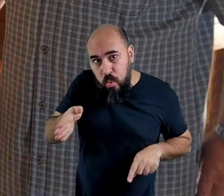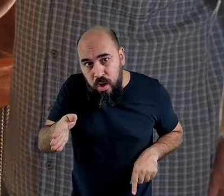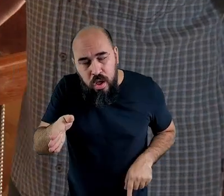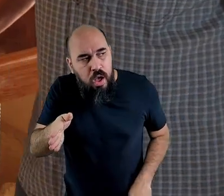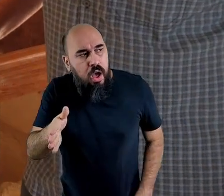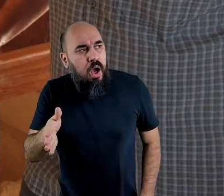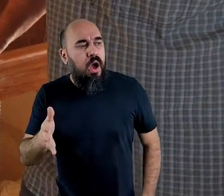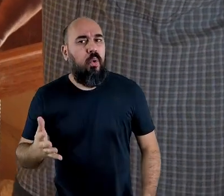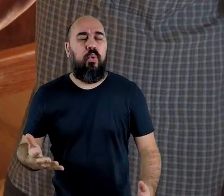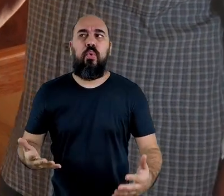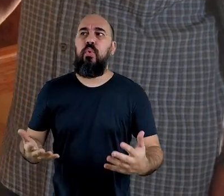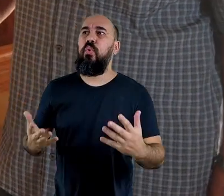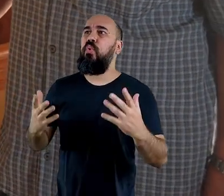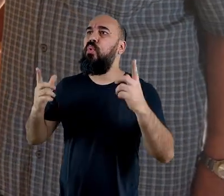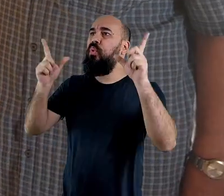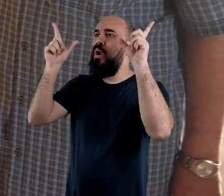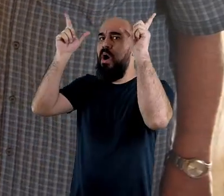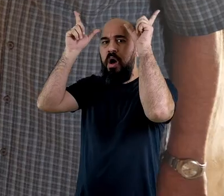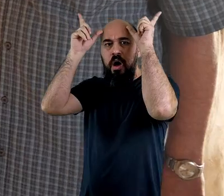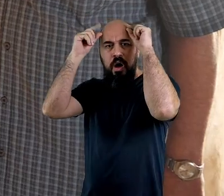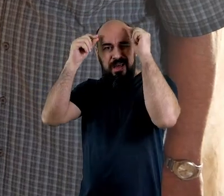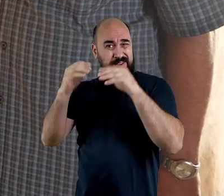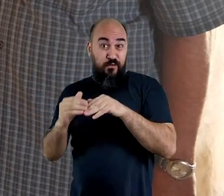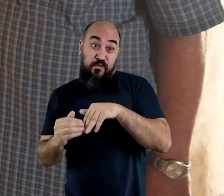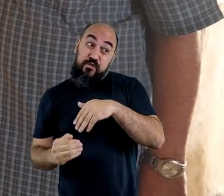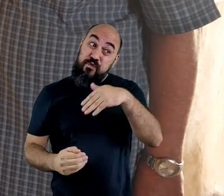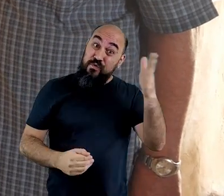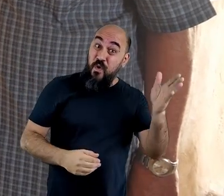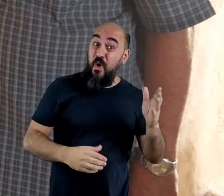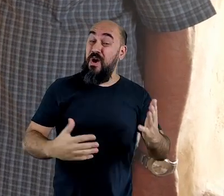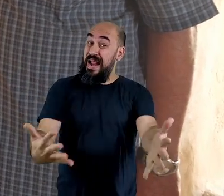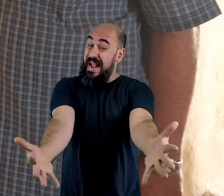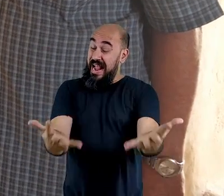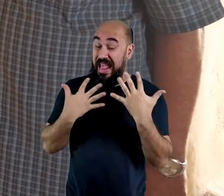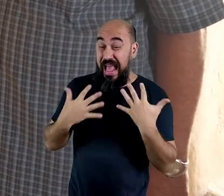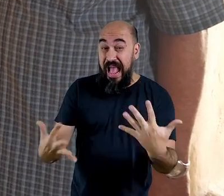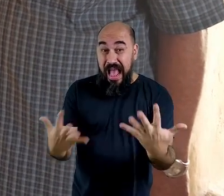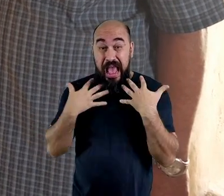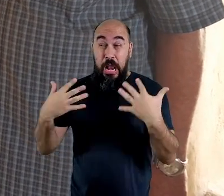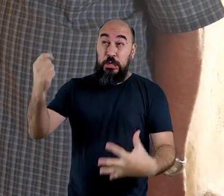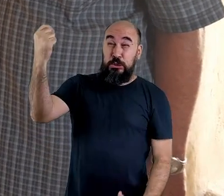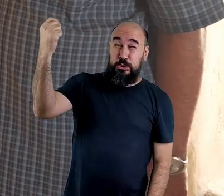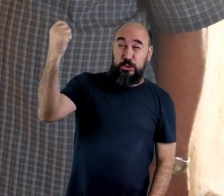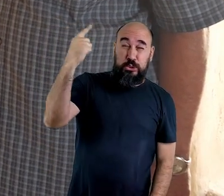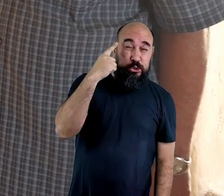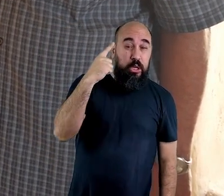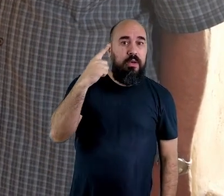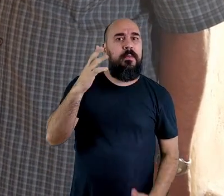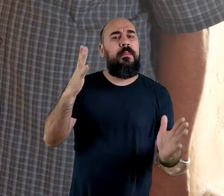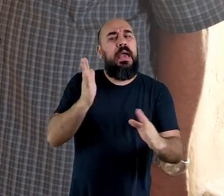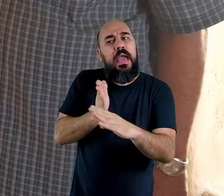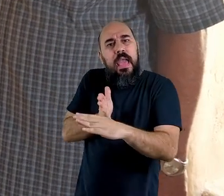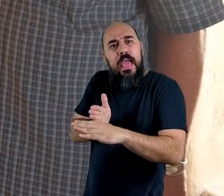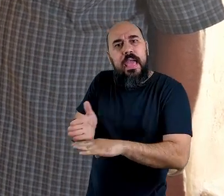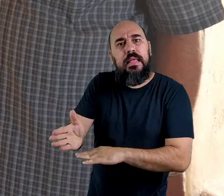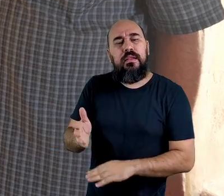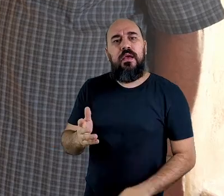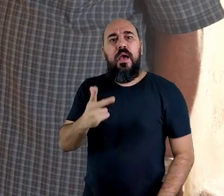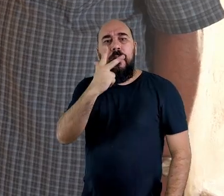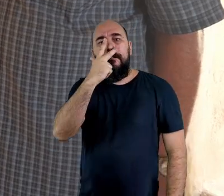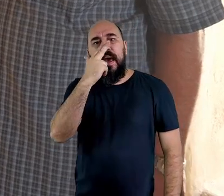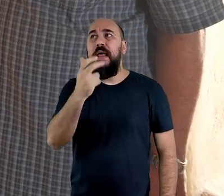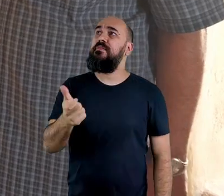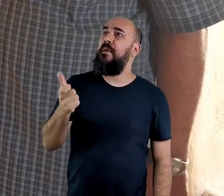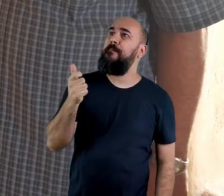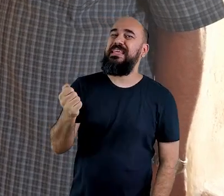muito quente, está muito calor. O sol está a pino, mas quando você entra nesse quarto aqui, parece que alguém ligou um ar-condicionado natural, porque